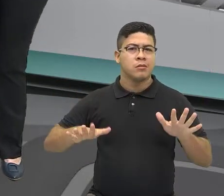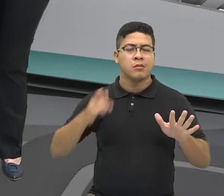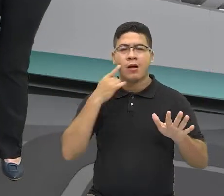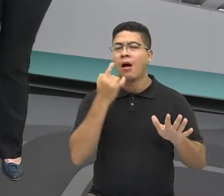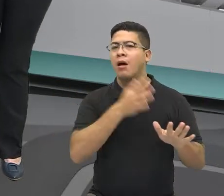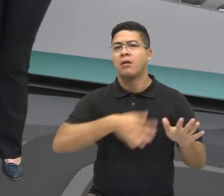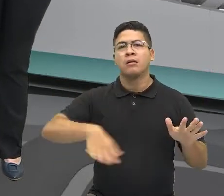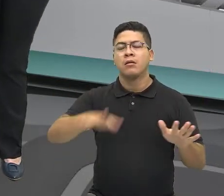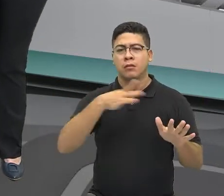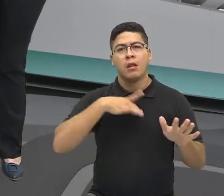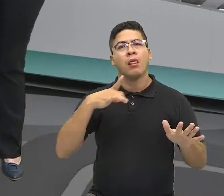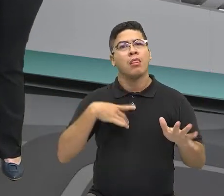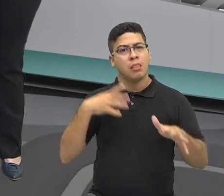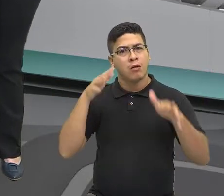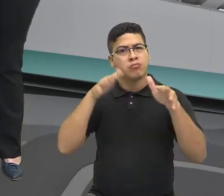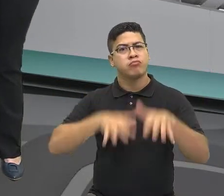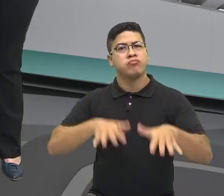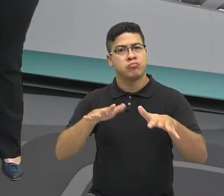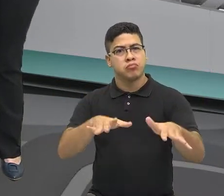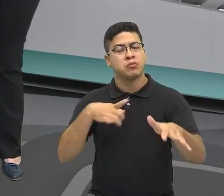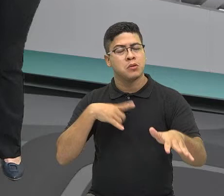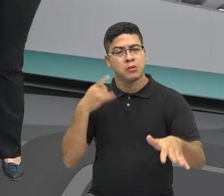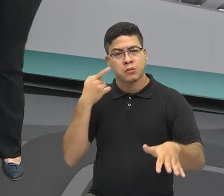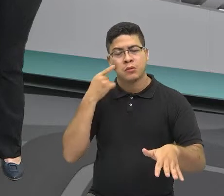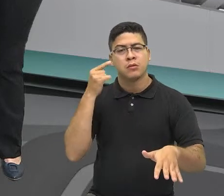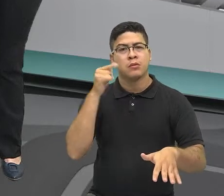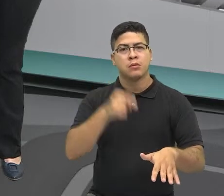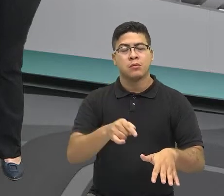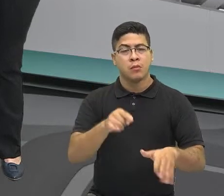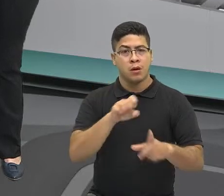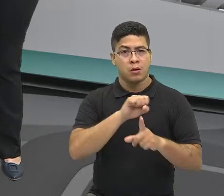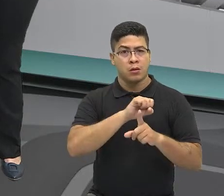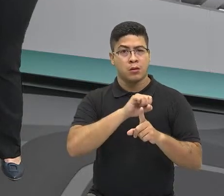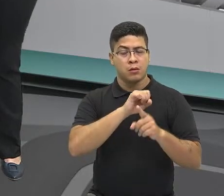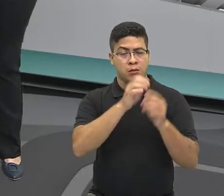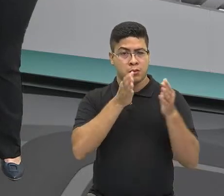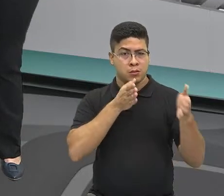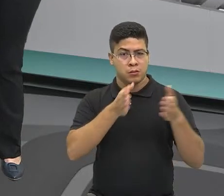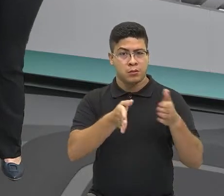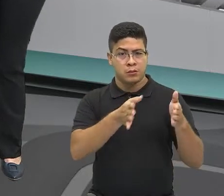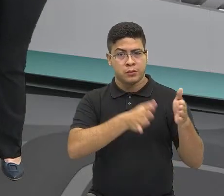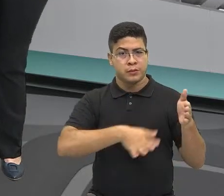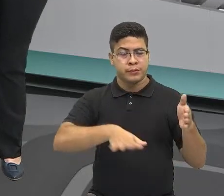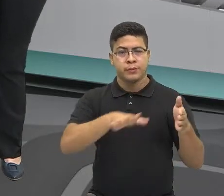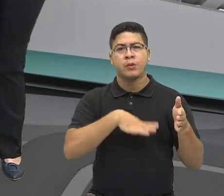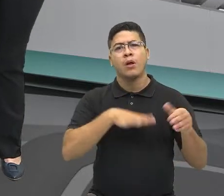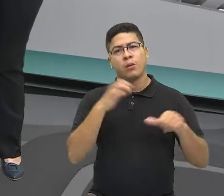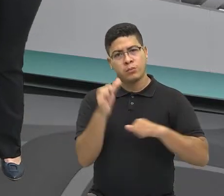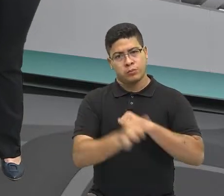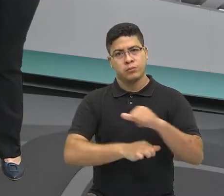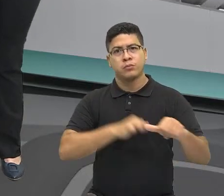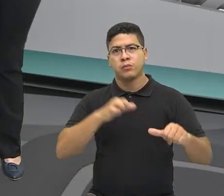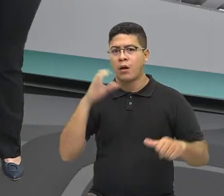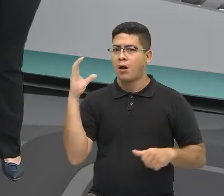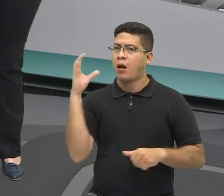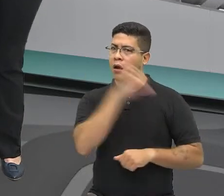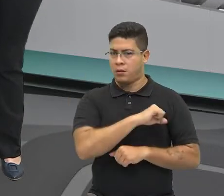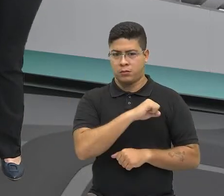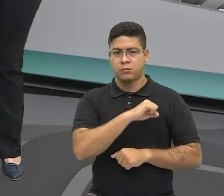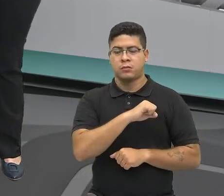um movimento muito intenso, né, nessa época. Tudo é uma mudança muito radical, não